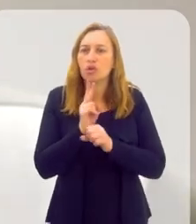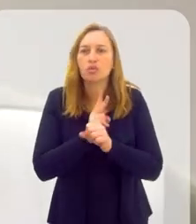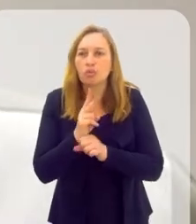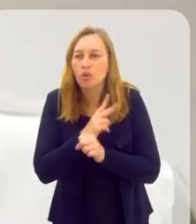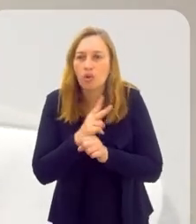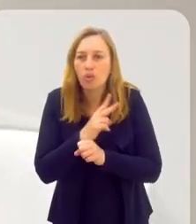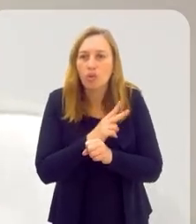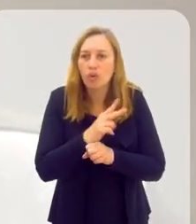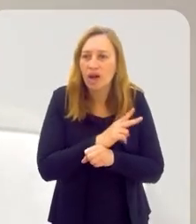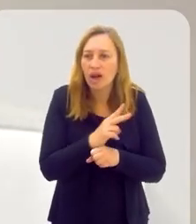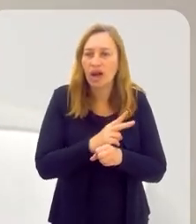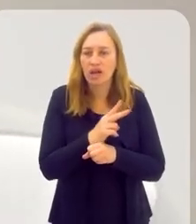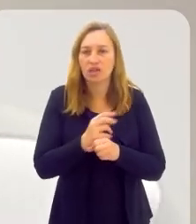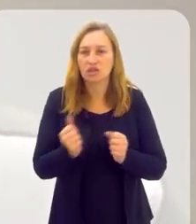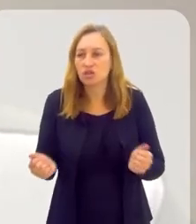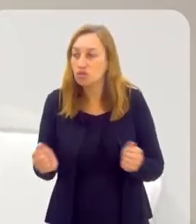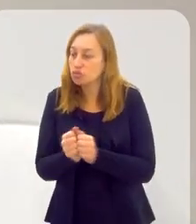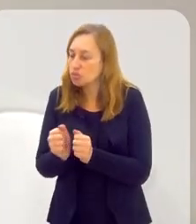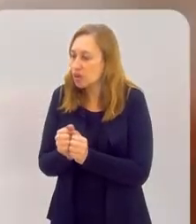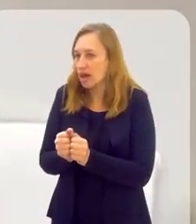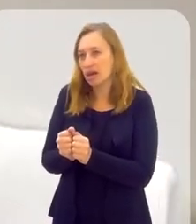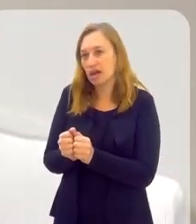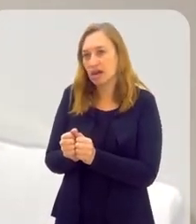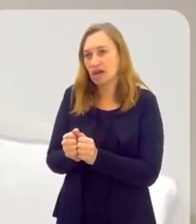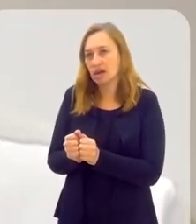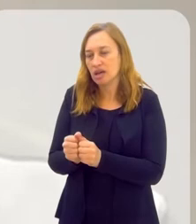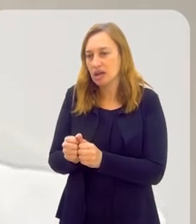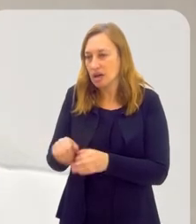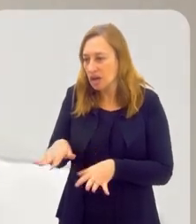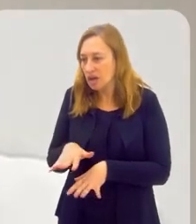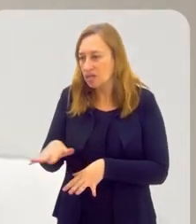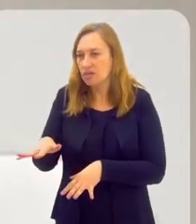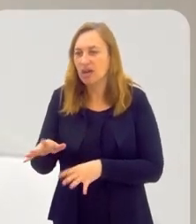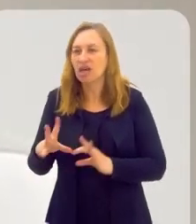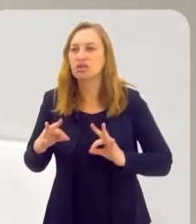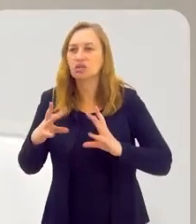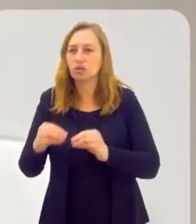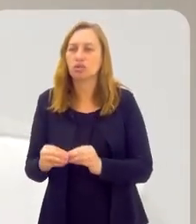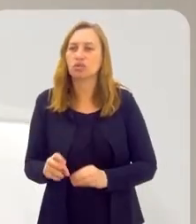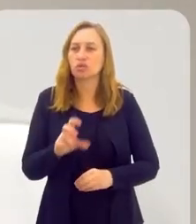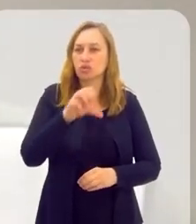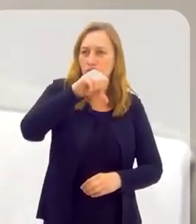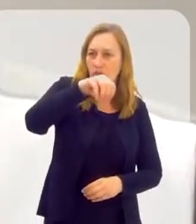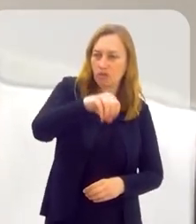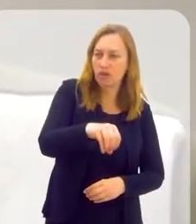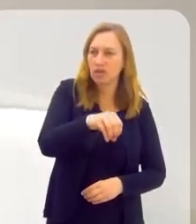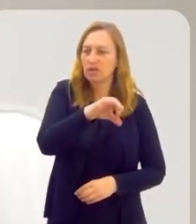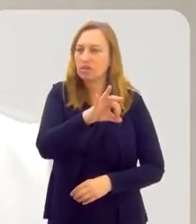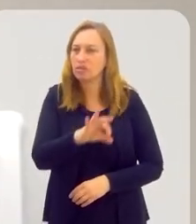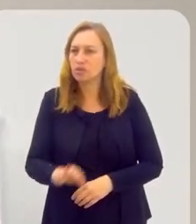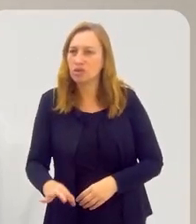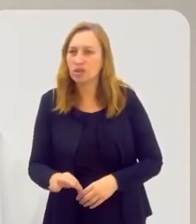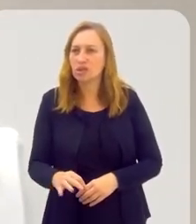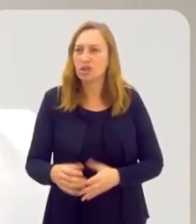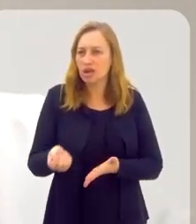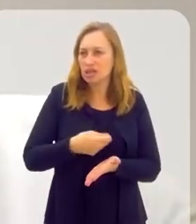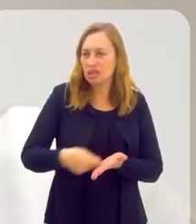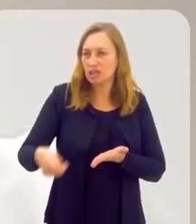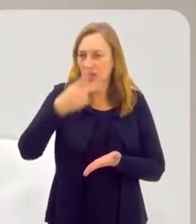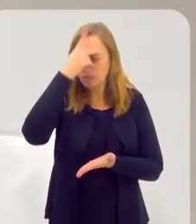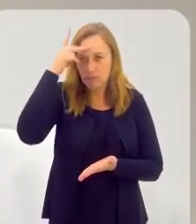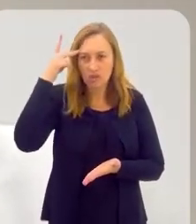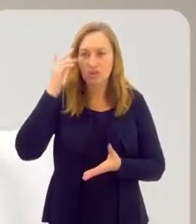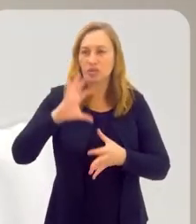de procurar envolver muito a comunidade. 95% da pós-graduação é lecionada por professores que estão